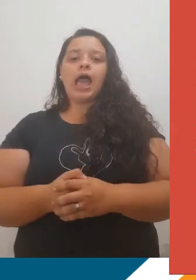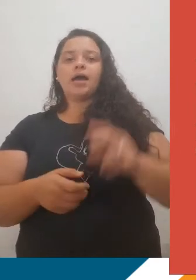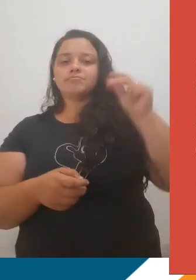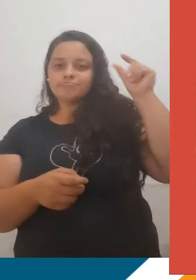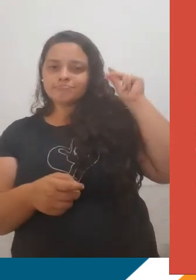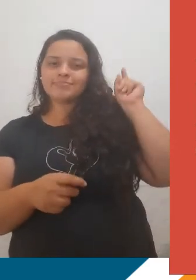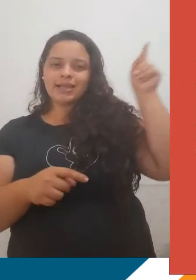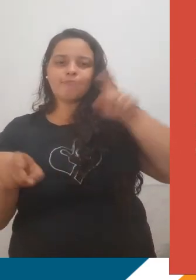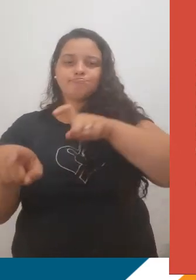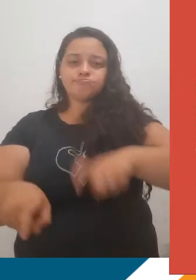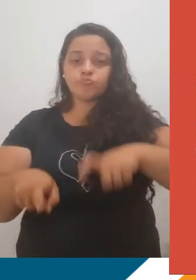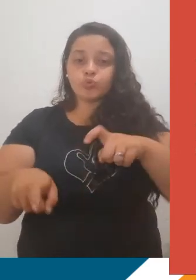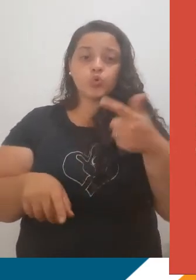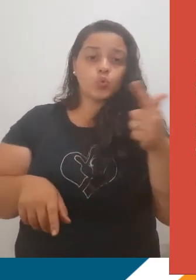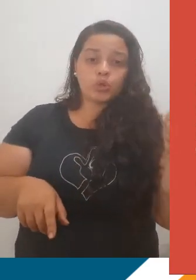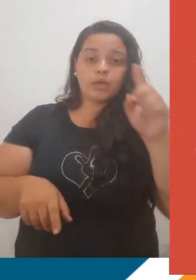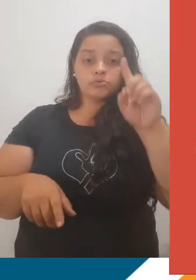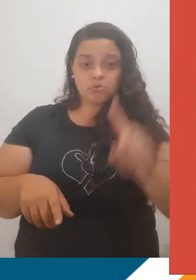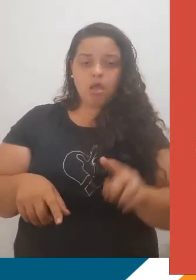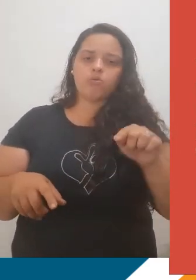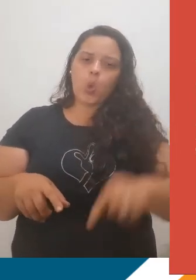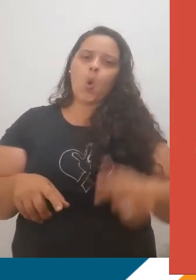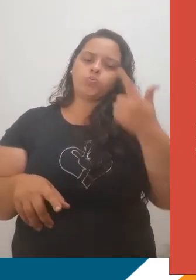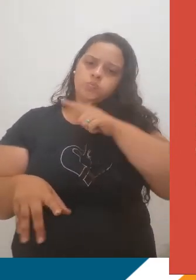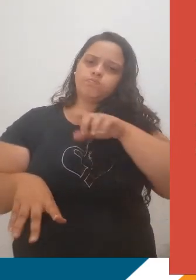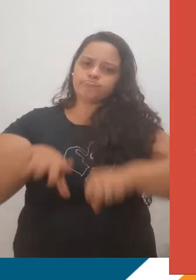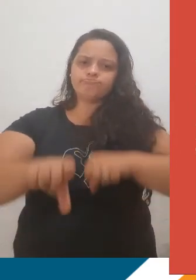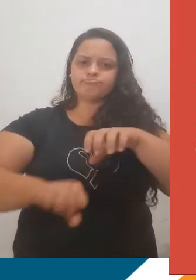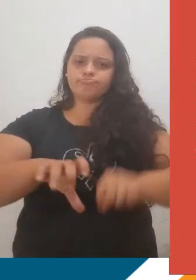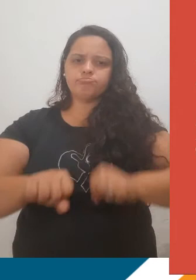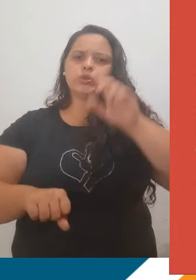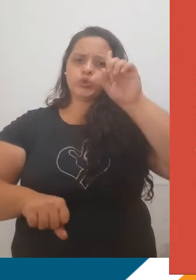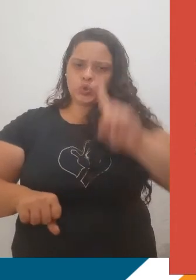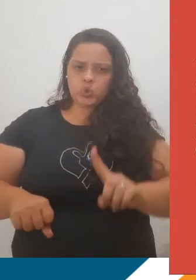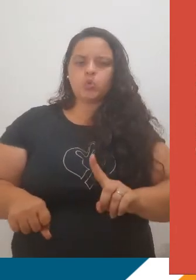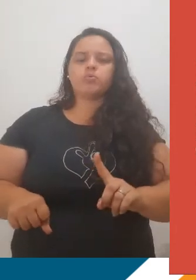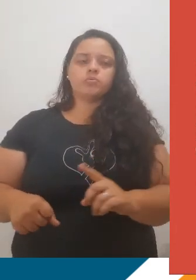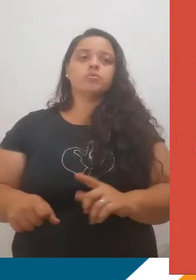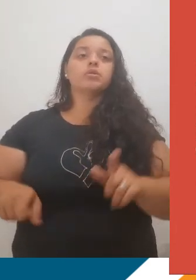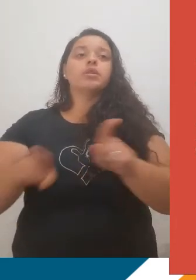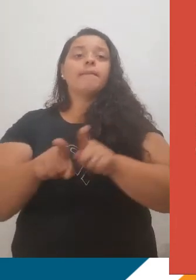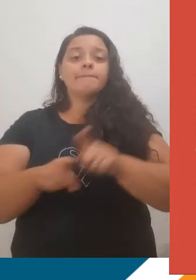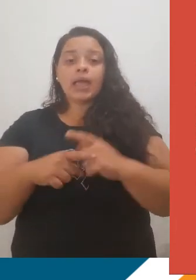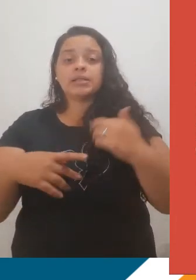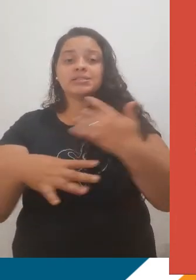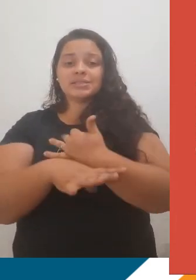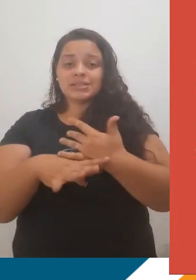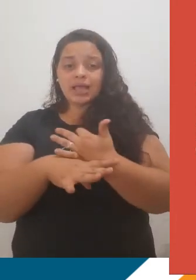mundo rural, não é? A gente vai ver também a luta por esses direitos e faz com que as cidades